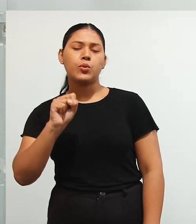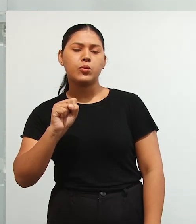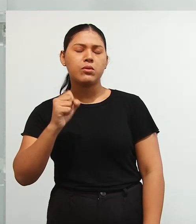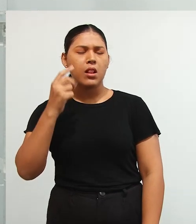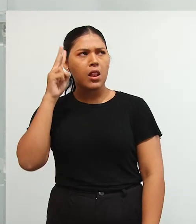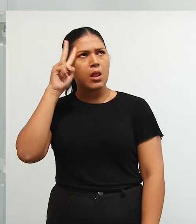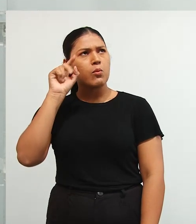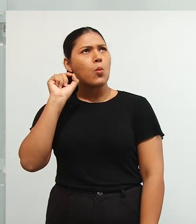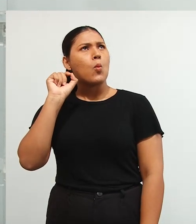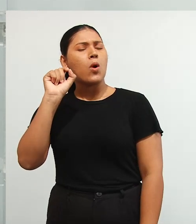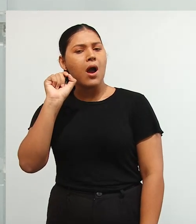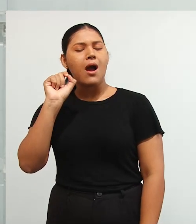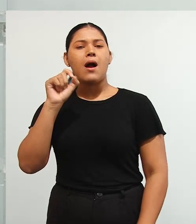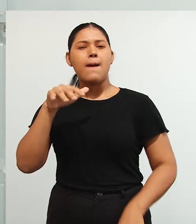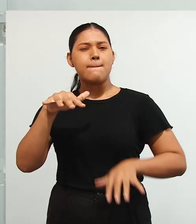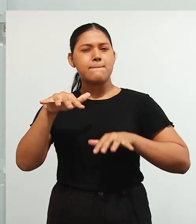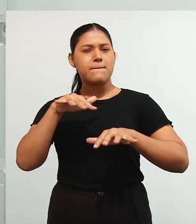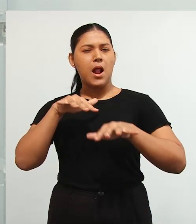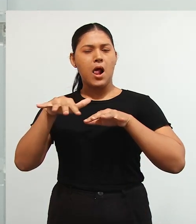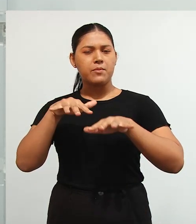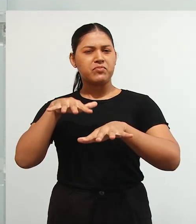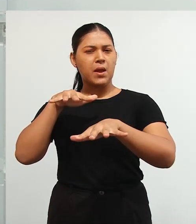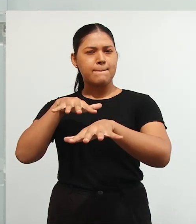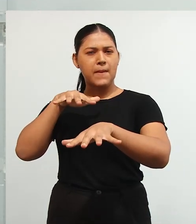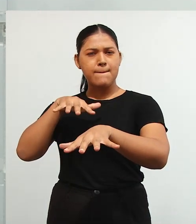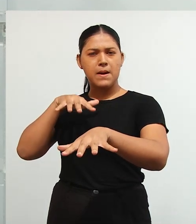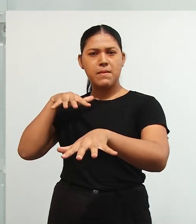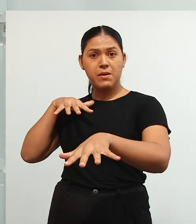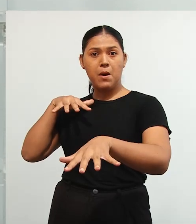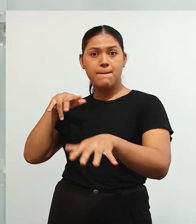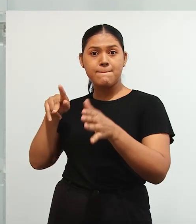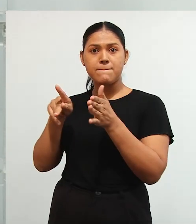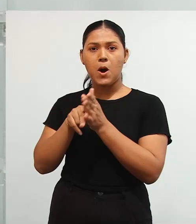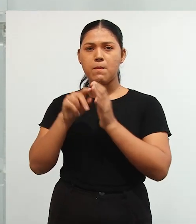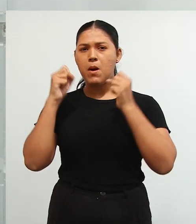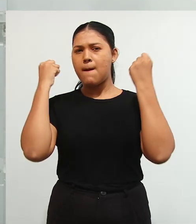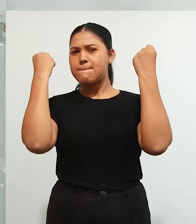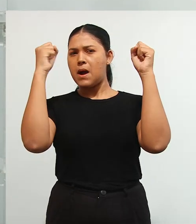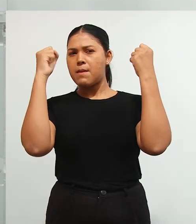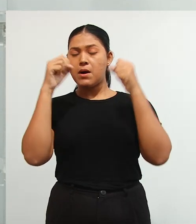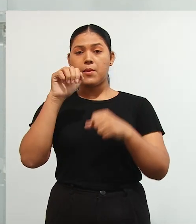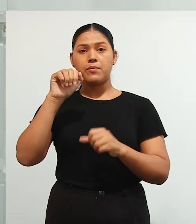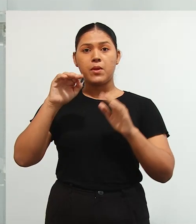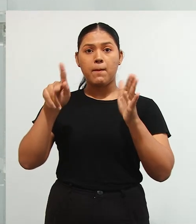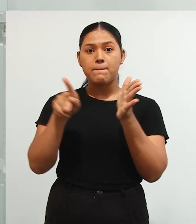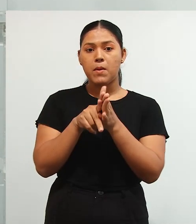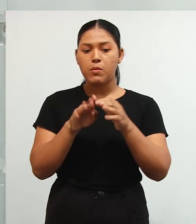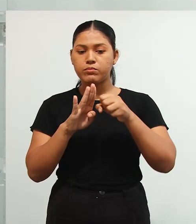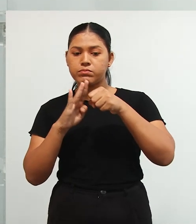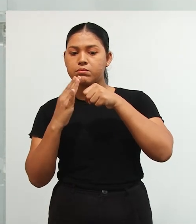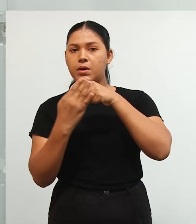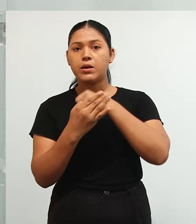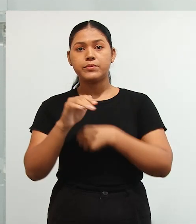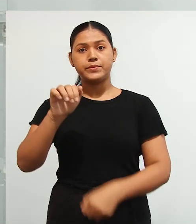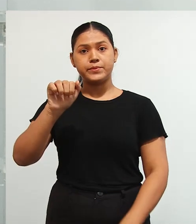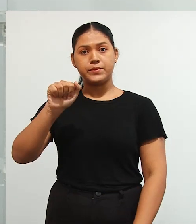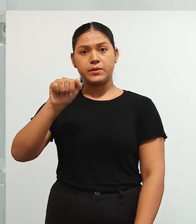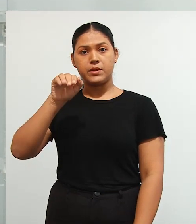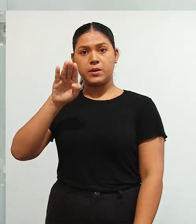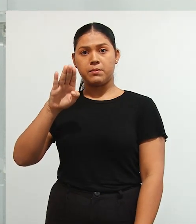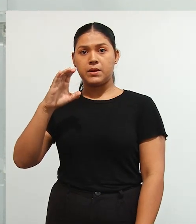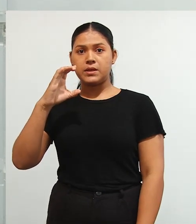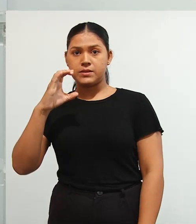vem à cabeça seja uma das greves operárias do ABC de São Paulo,